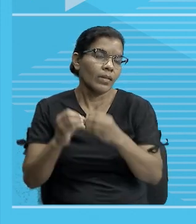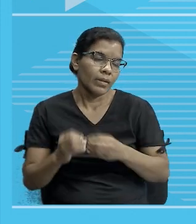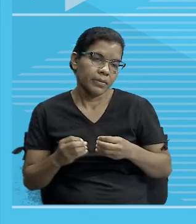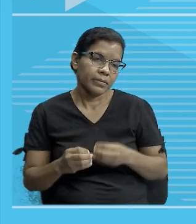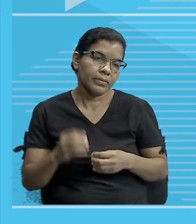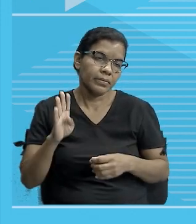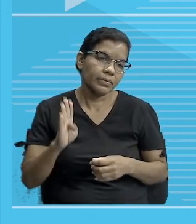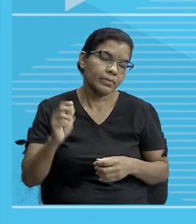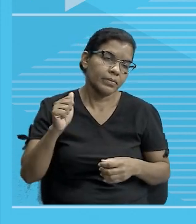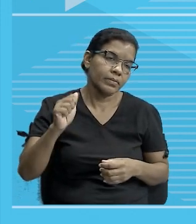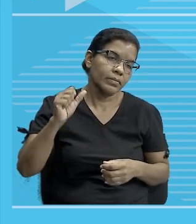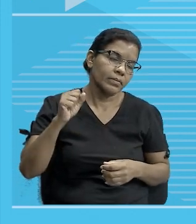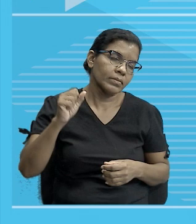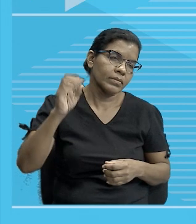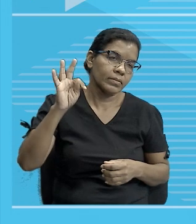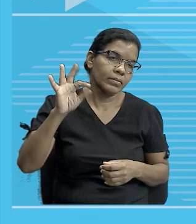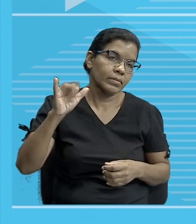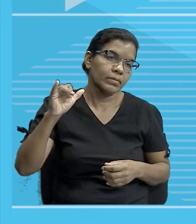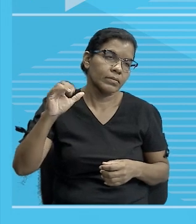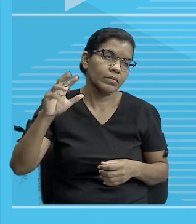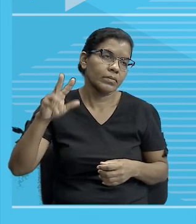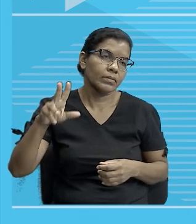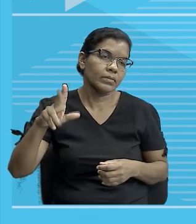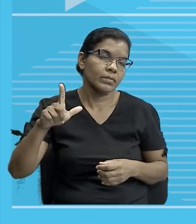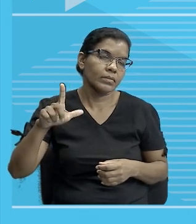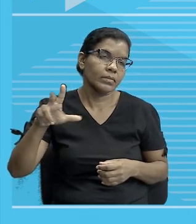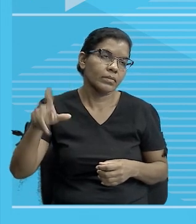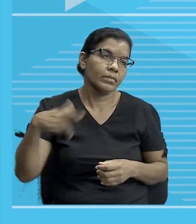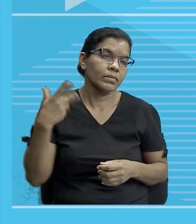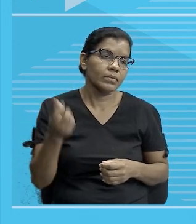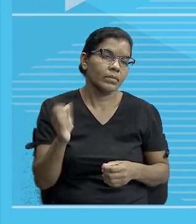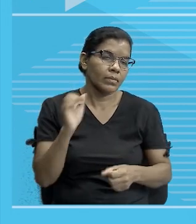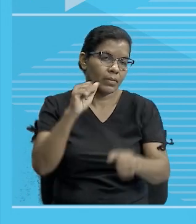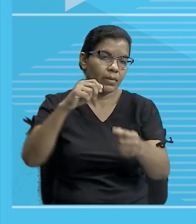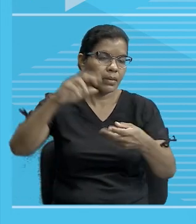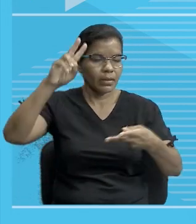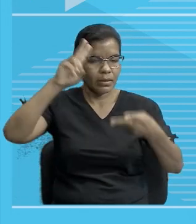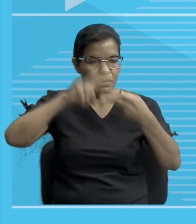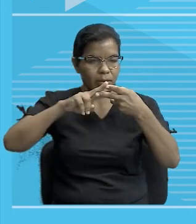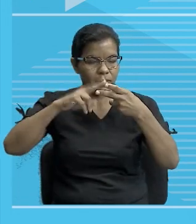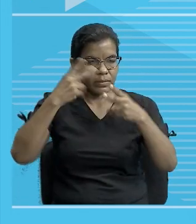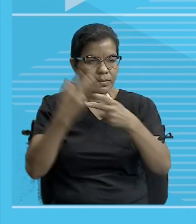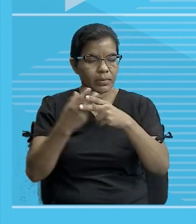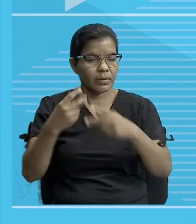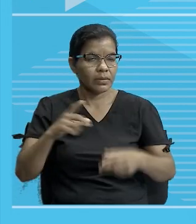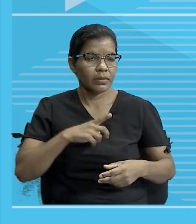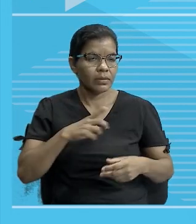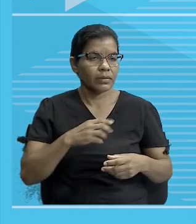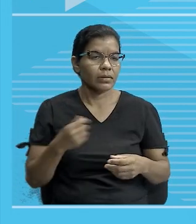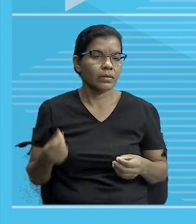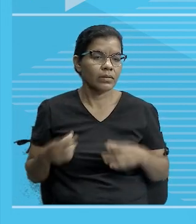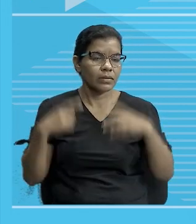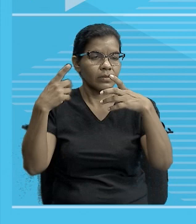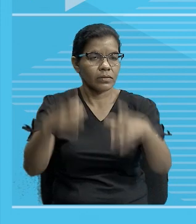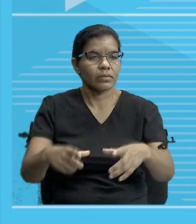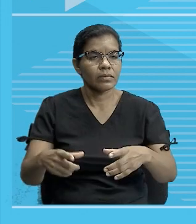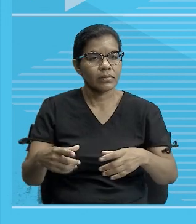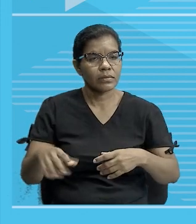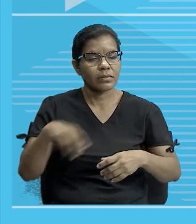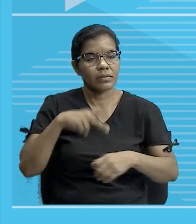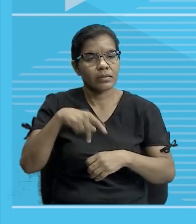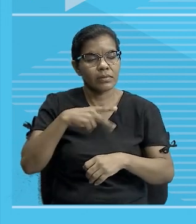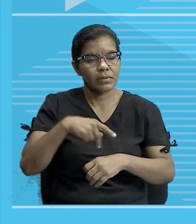Bastilha, Naira. Bastilha era uma prisão que havia no centro de Paris, onde os